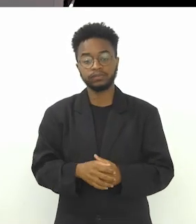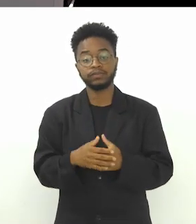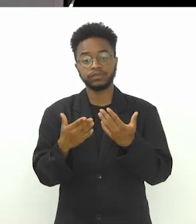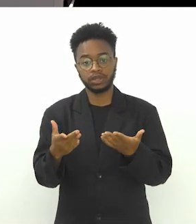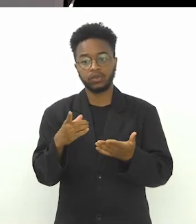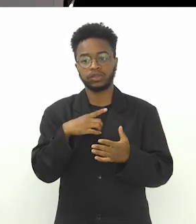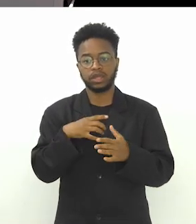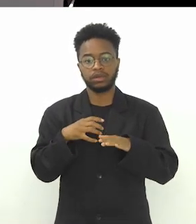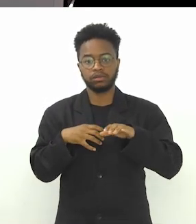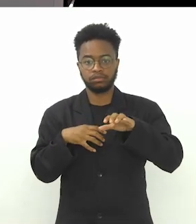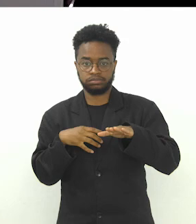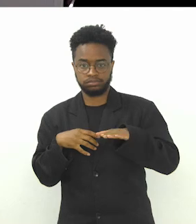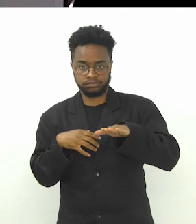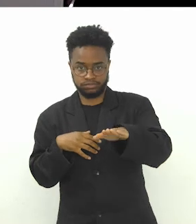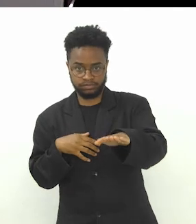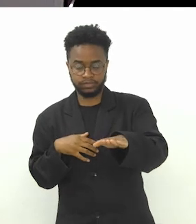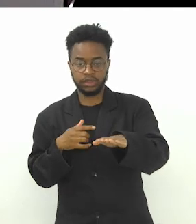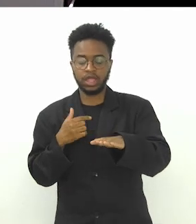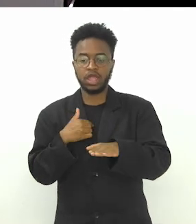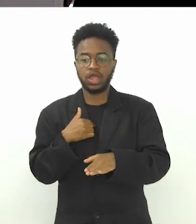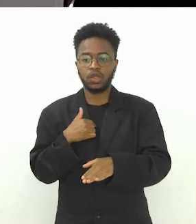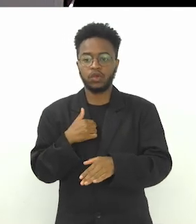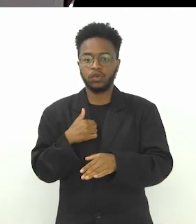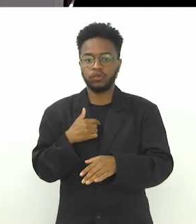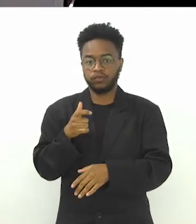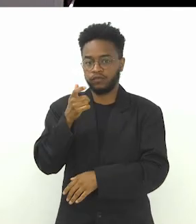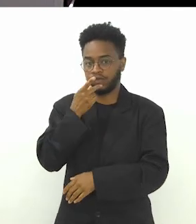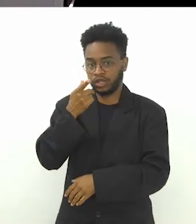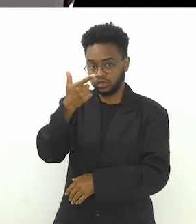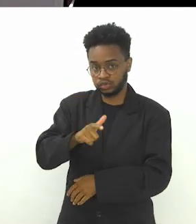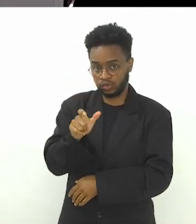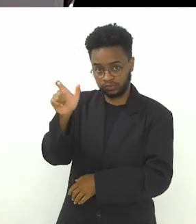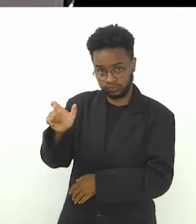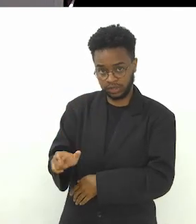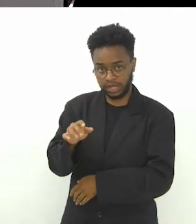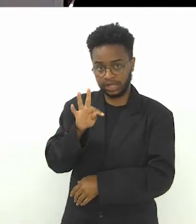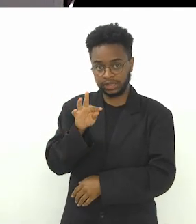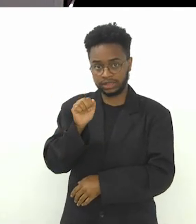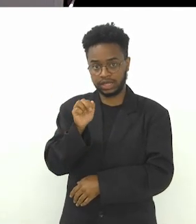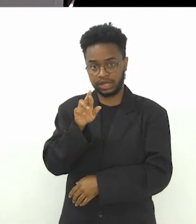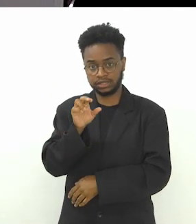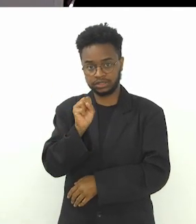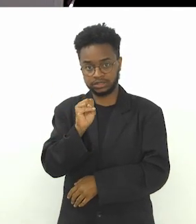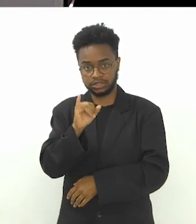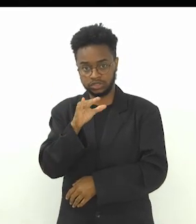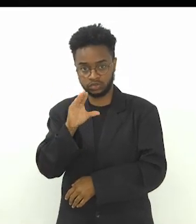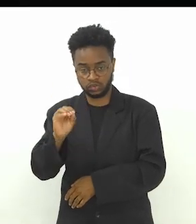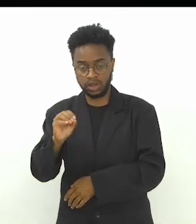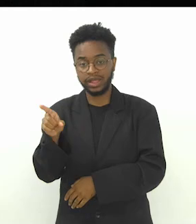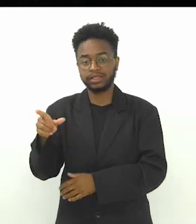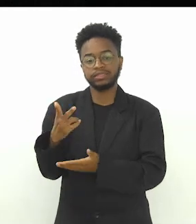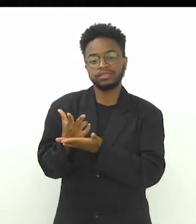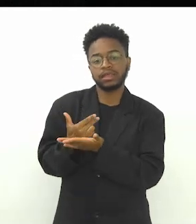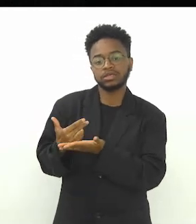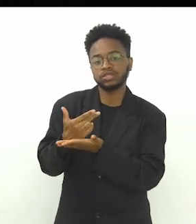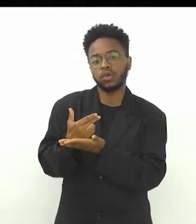Esse carro, eu vou voltar ao Tarcísio. Ele é um cara que ele